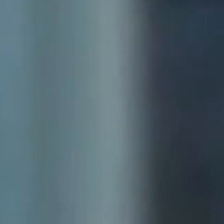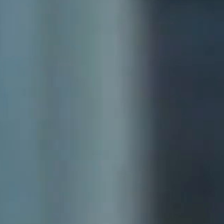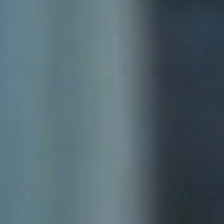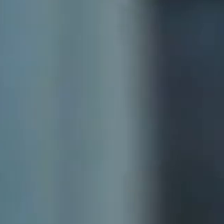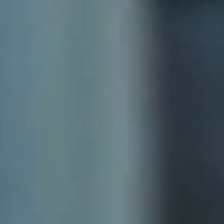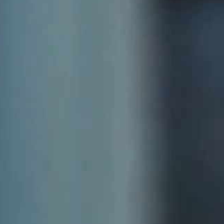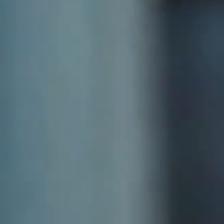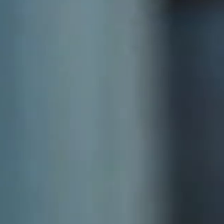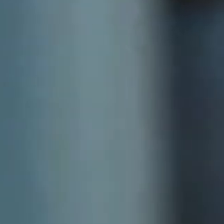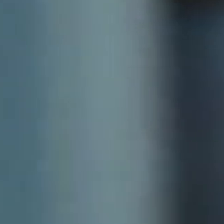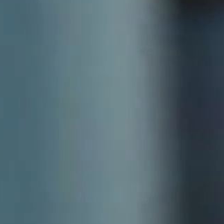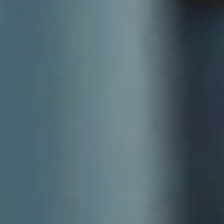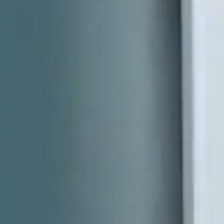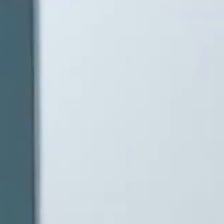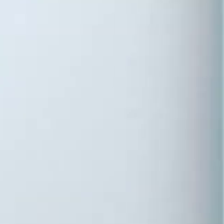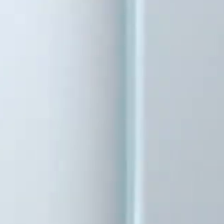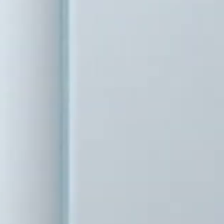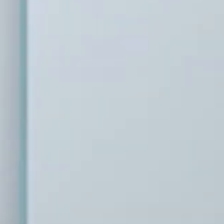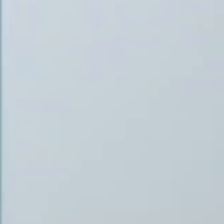boa noite. Bem-vindo ao Jornal.